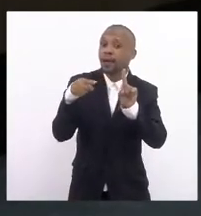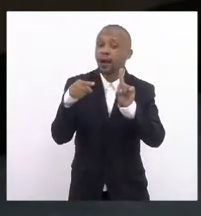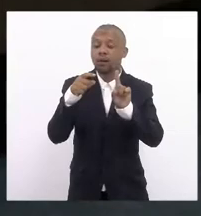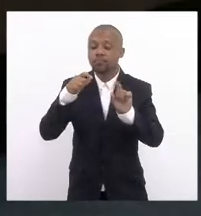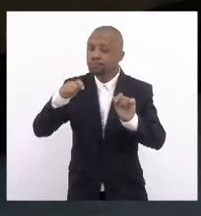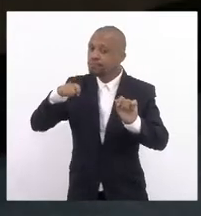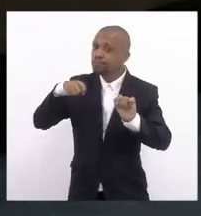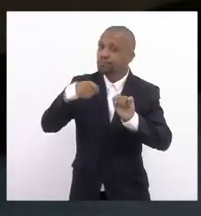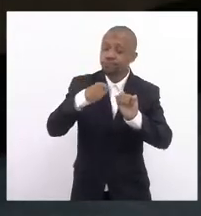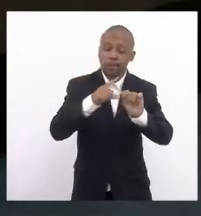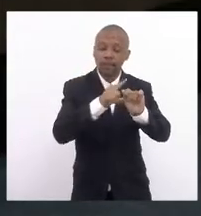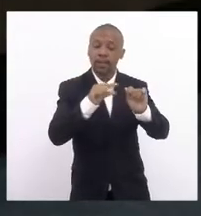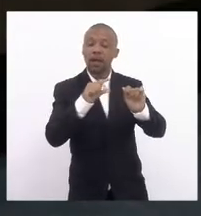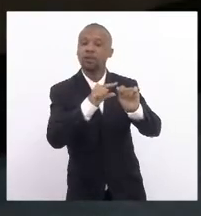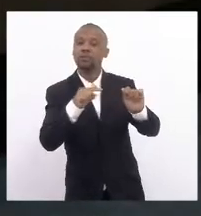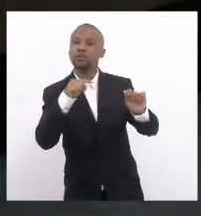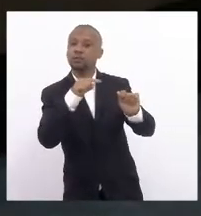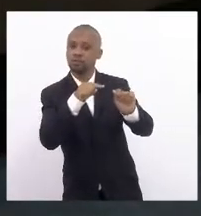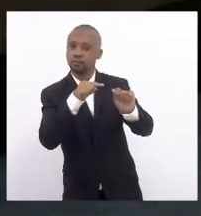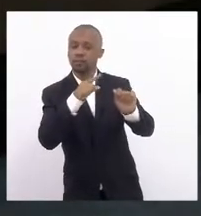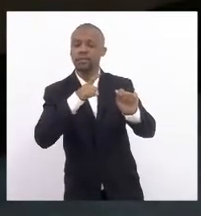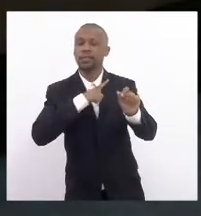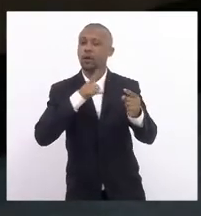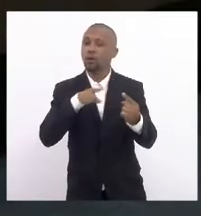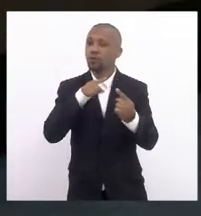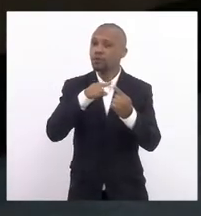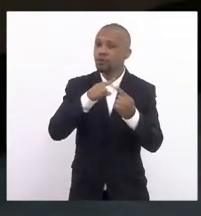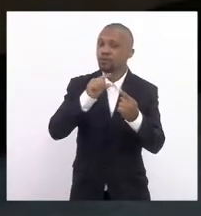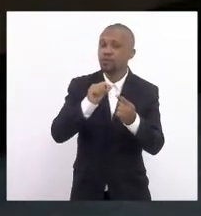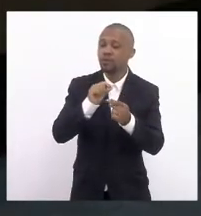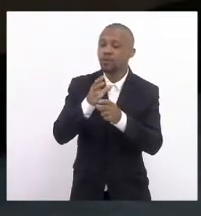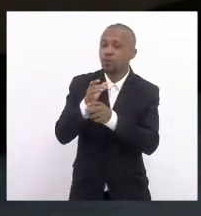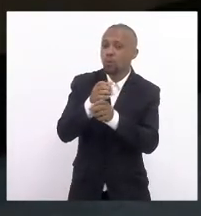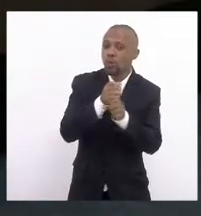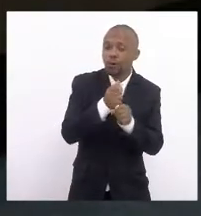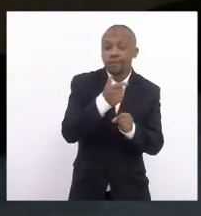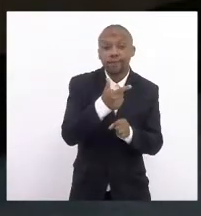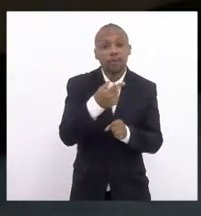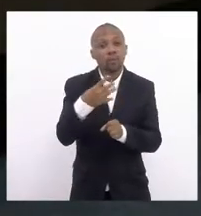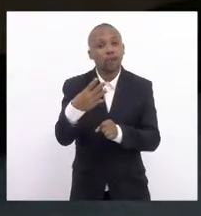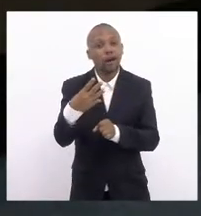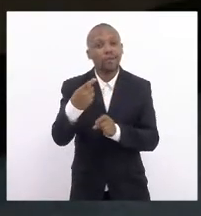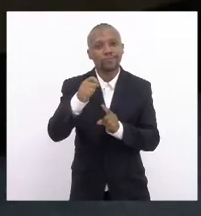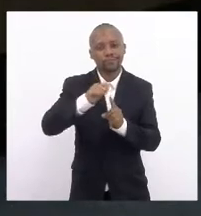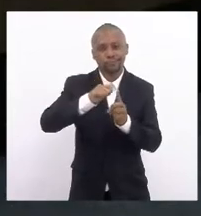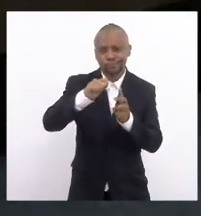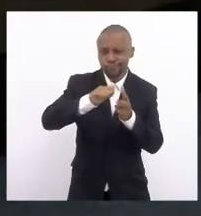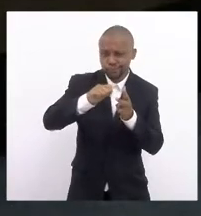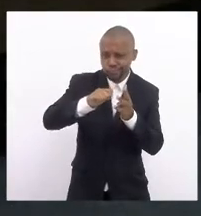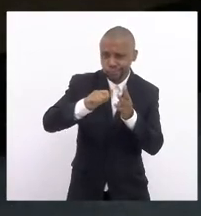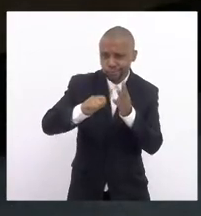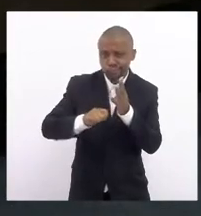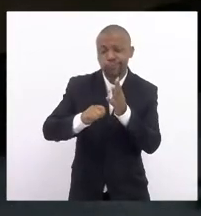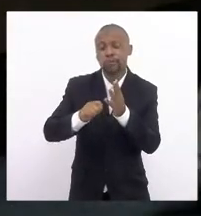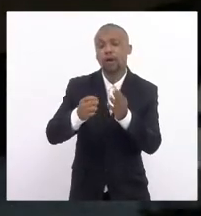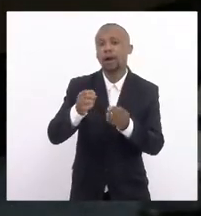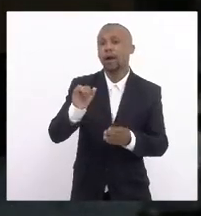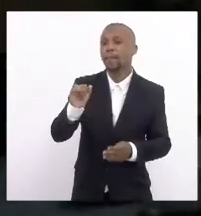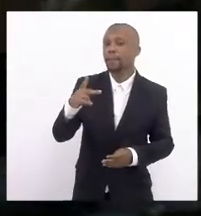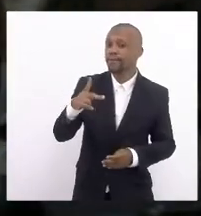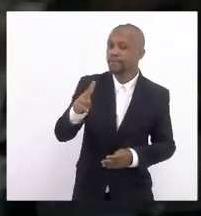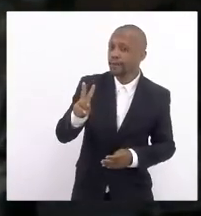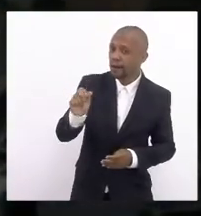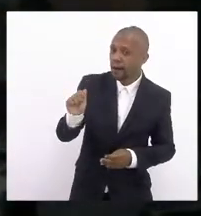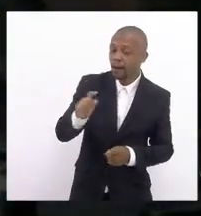artigo que parcela em 24 vezes o IPVA e as multas